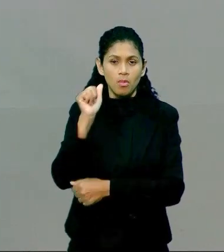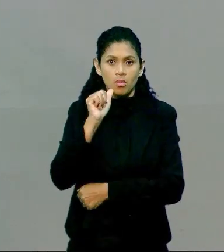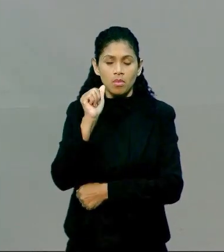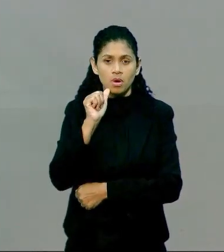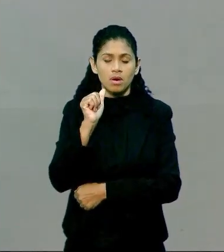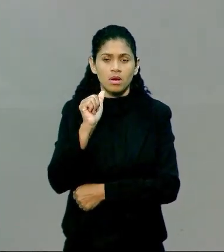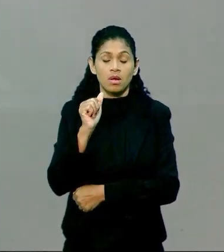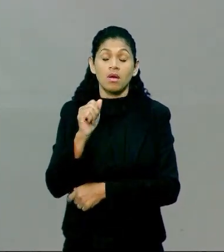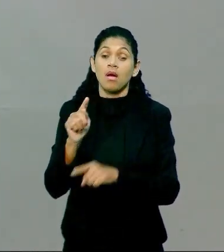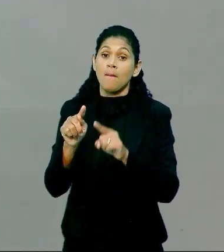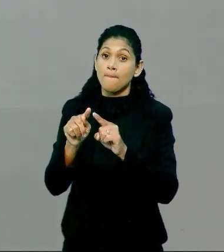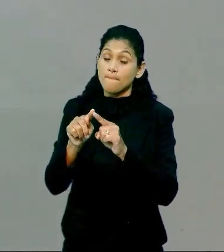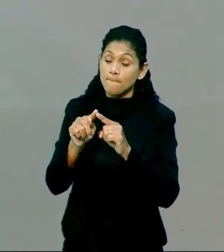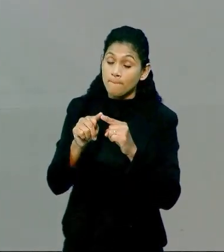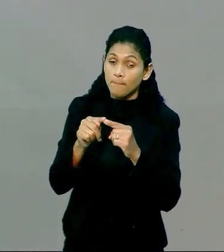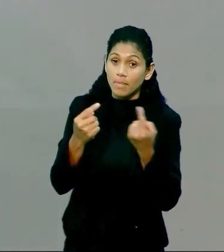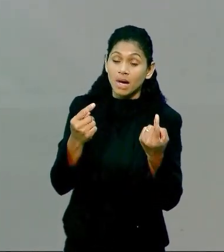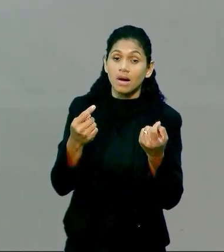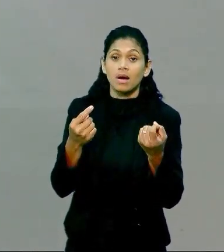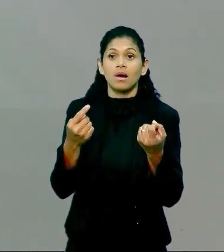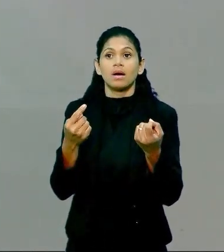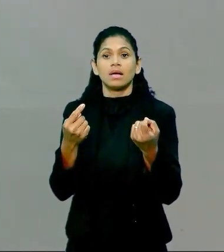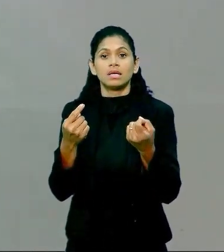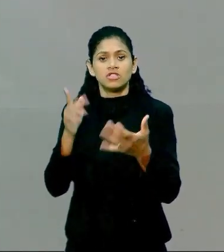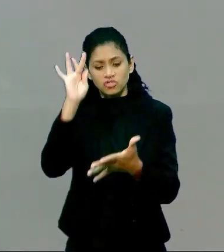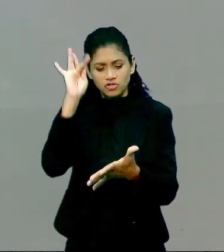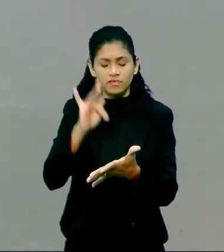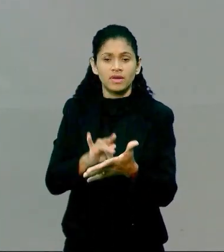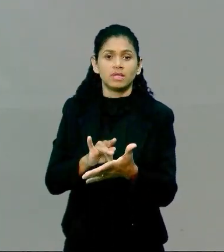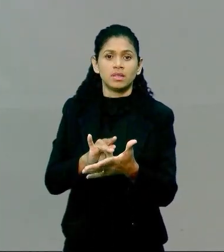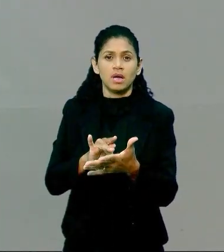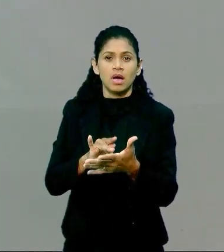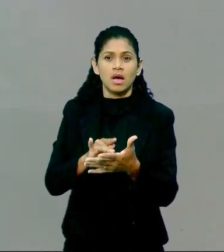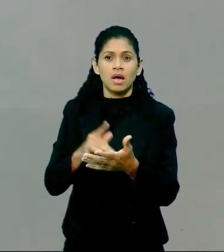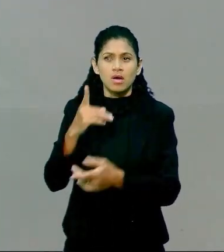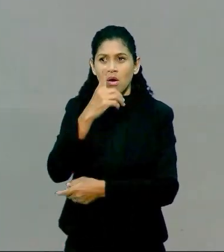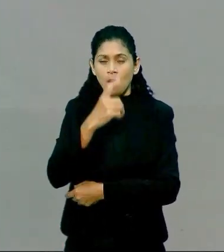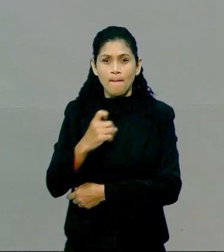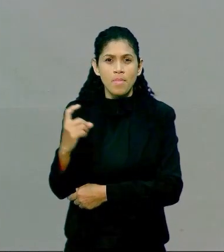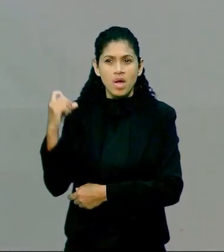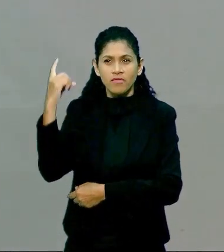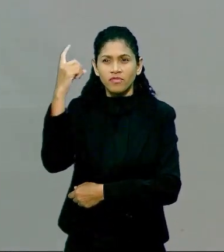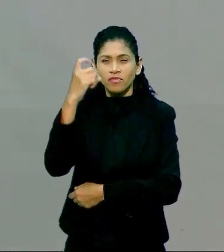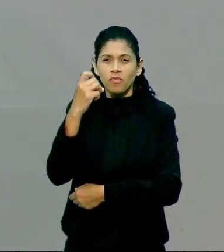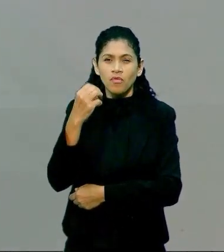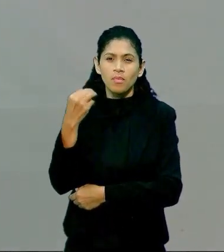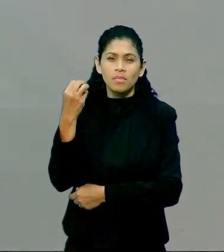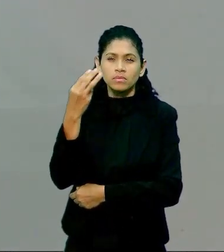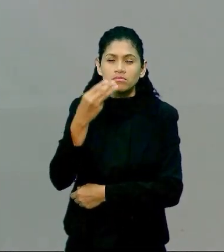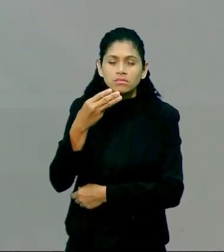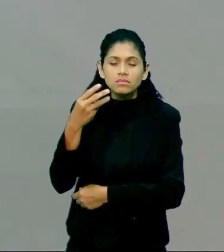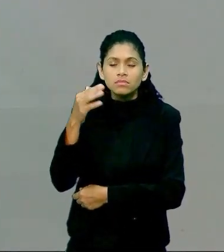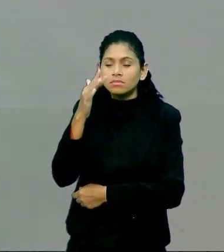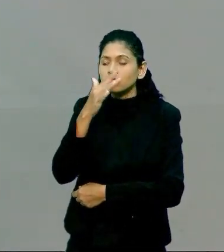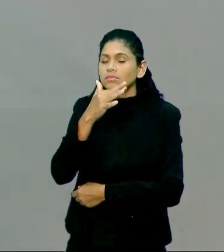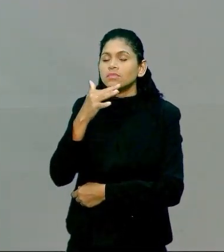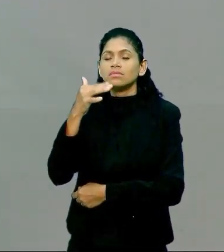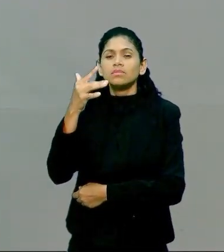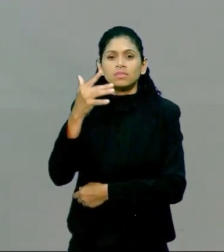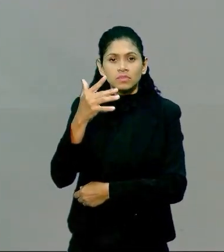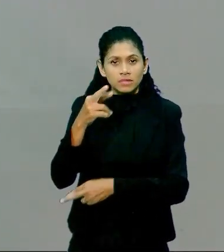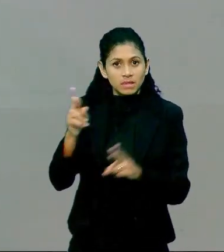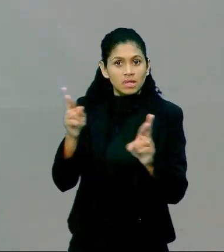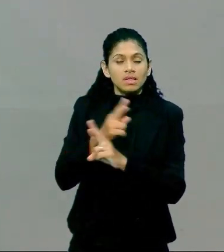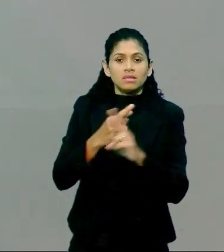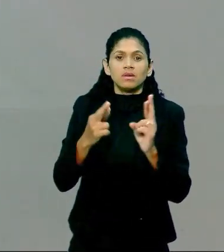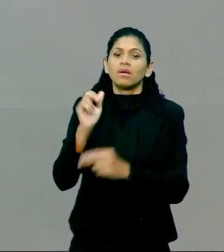os perfumes mais doces, né? Você associa a fragrância feminina, né? Então,